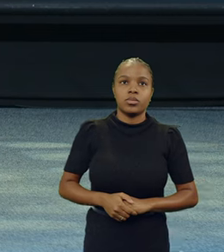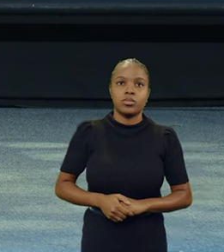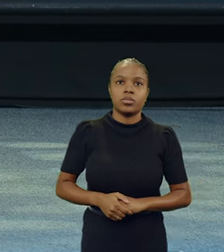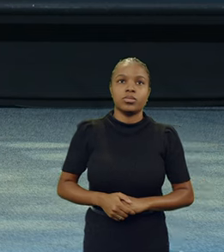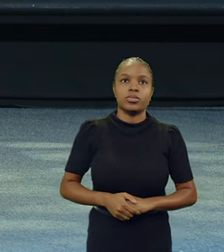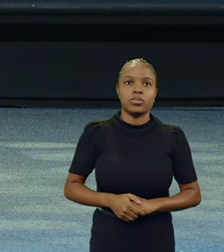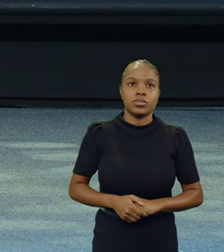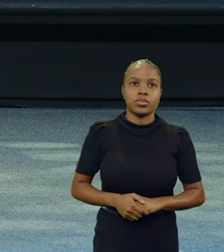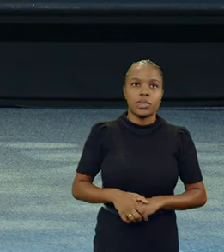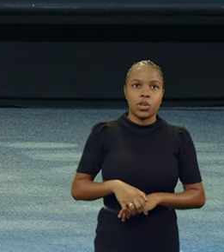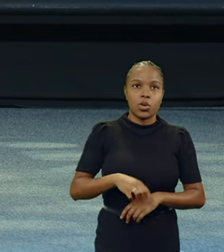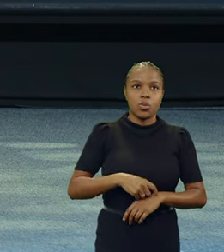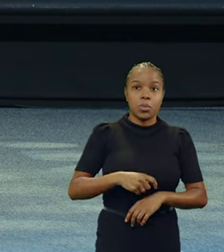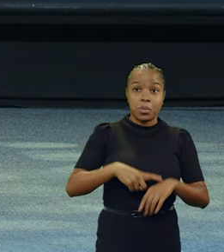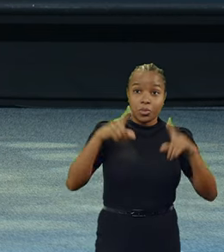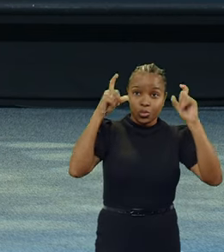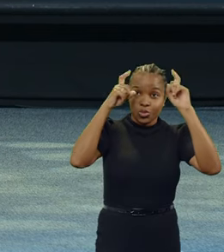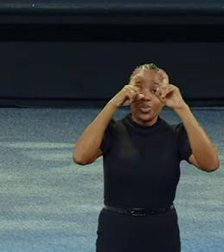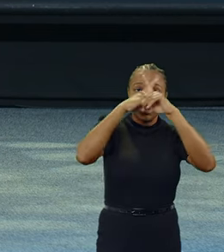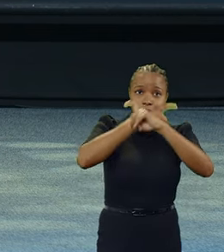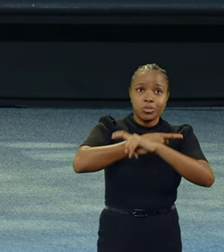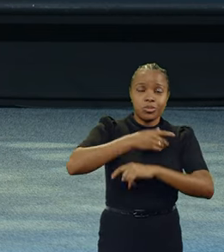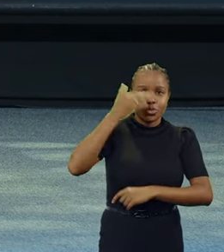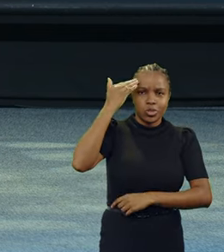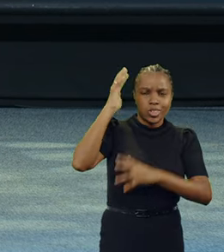Essa hora é difícil, sai um glória a Deus, hein?